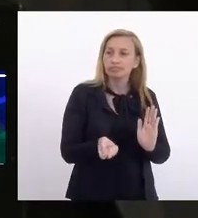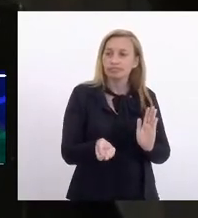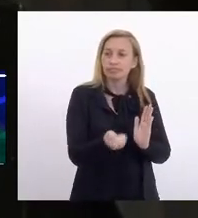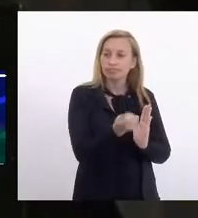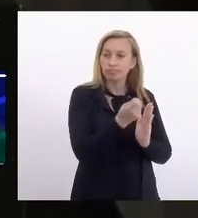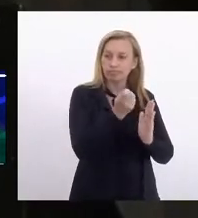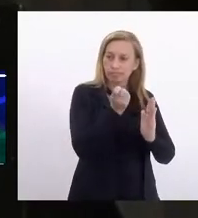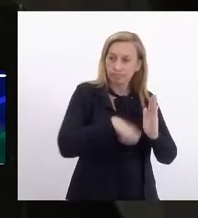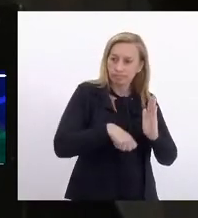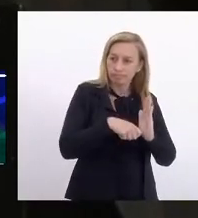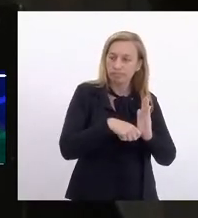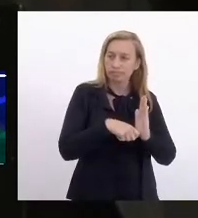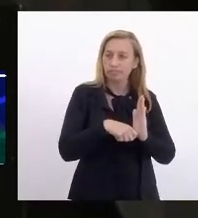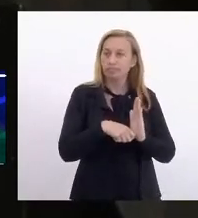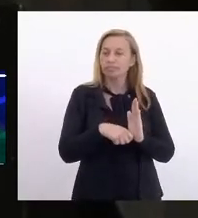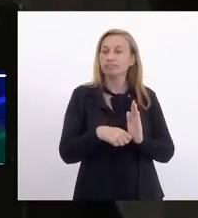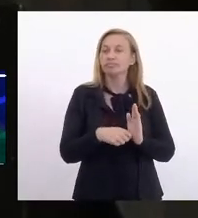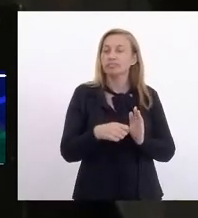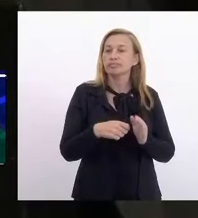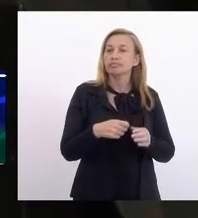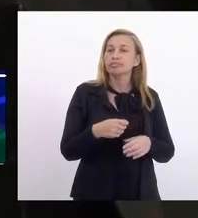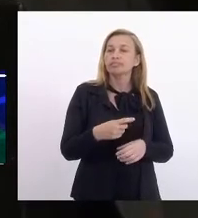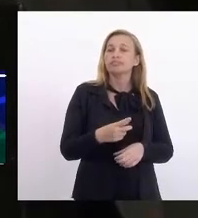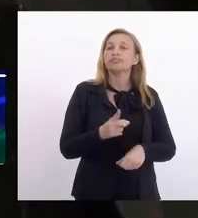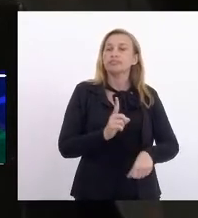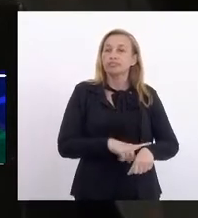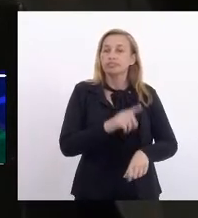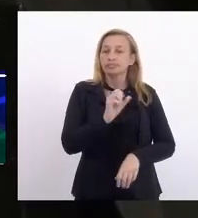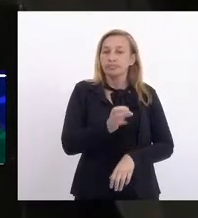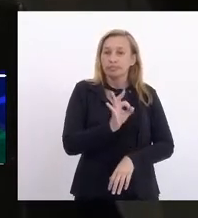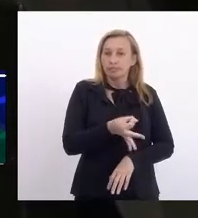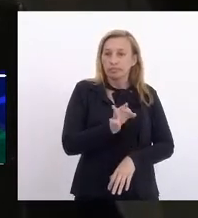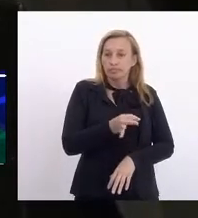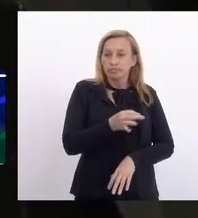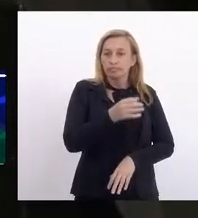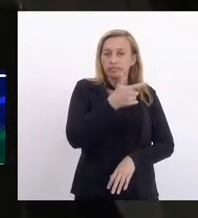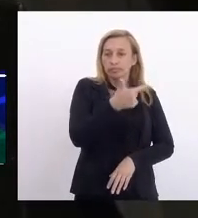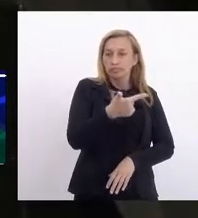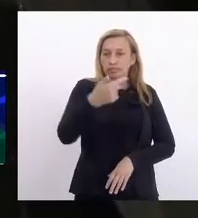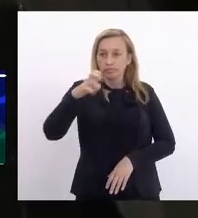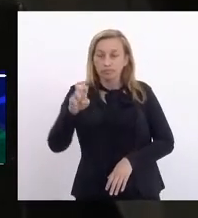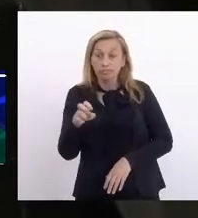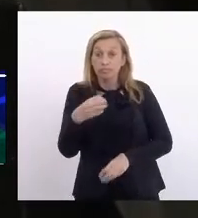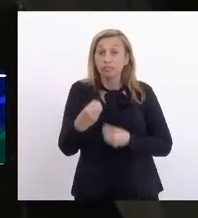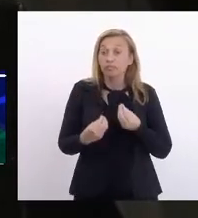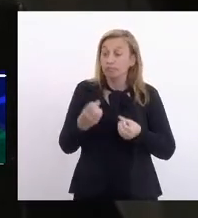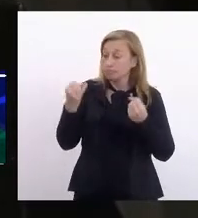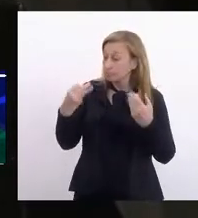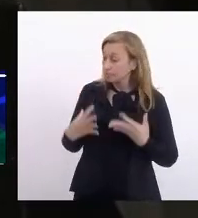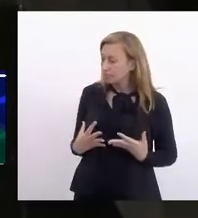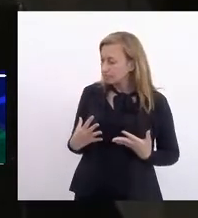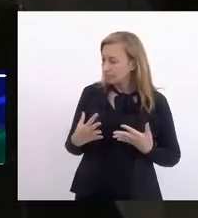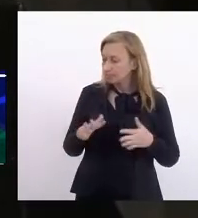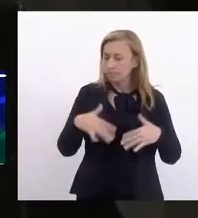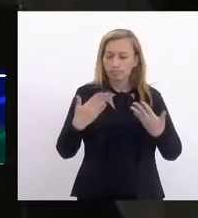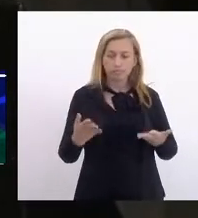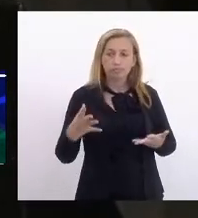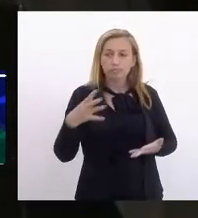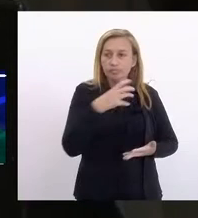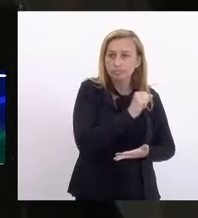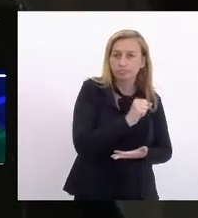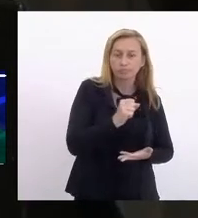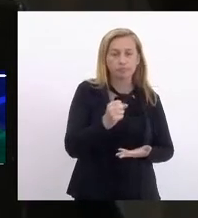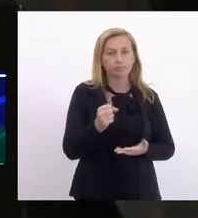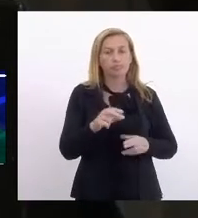e tem validade até 2025? O que que explica isso? Qual é o fundamento dessa urgência? Qual